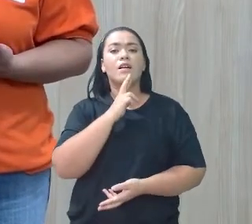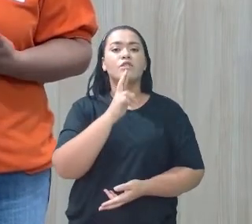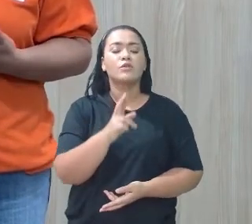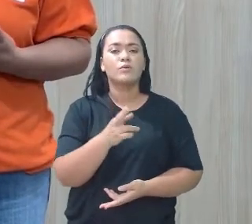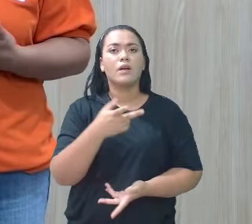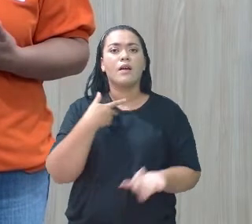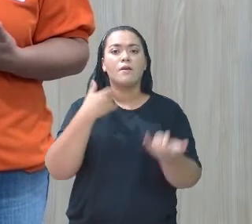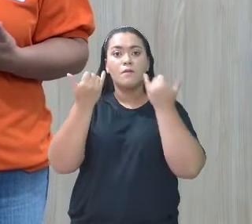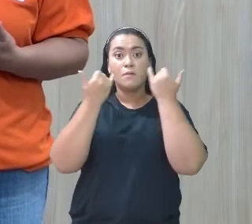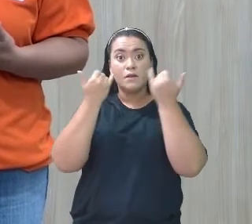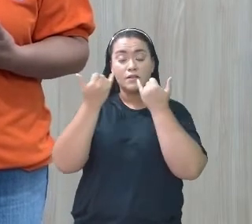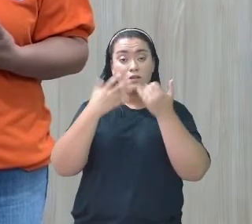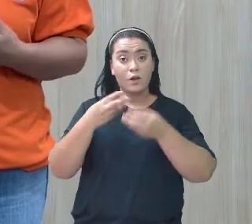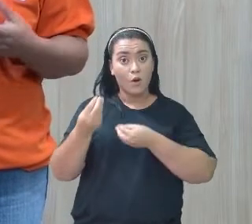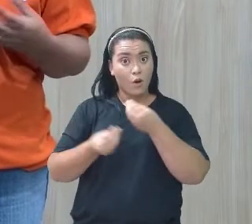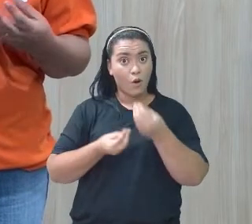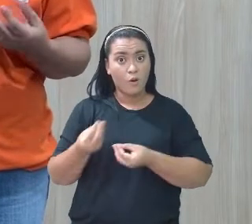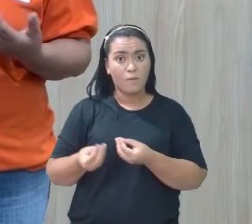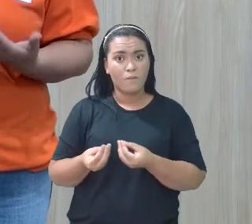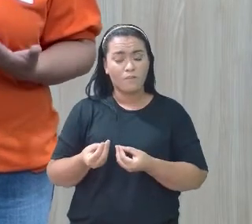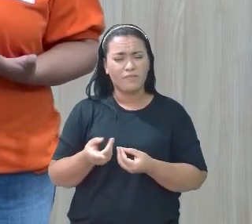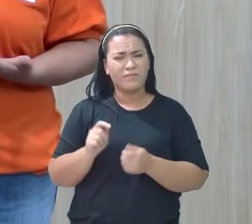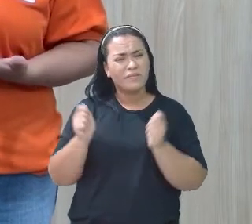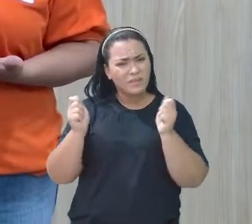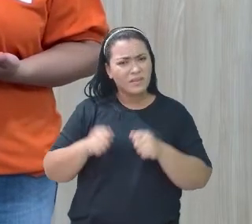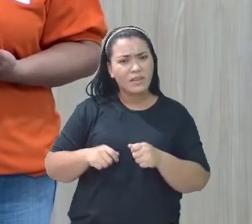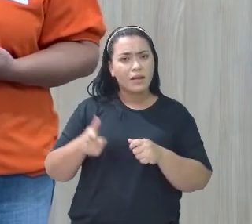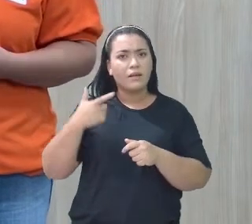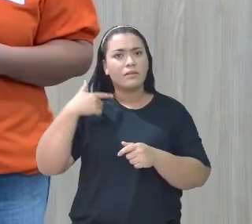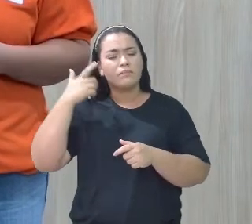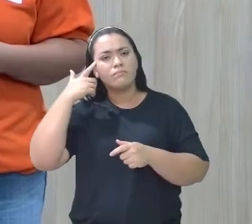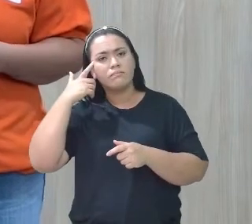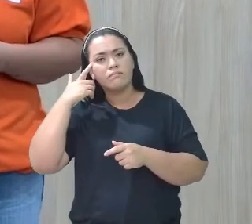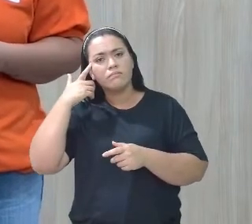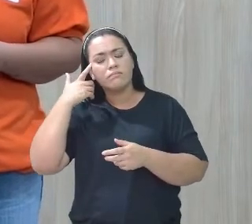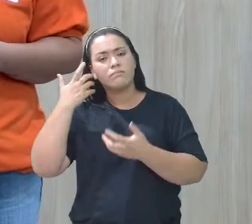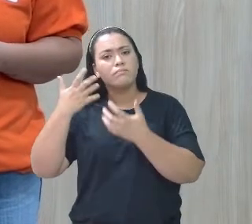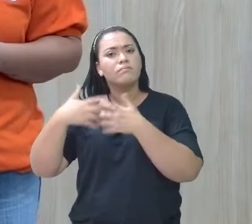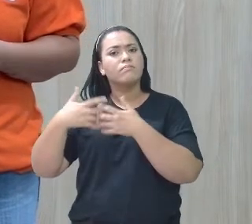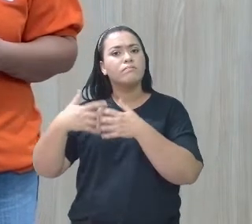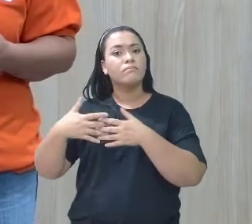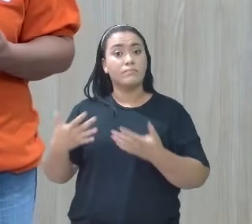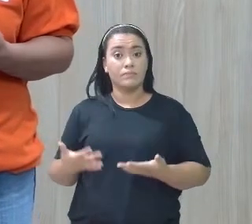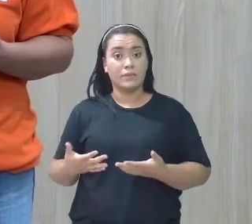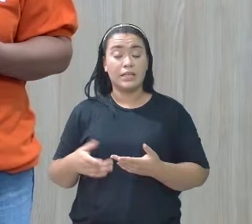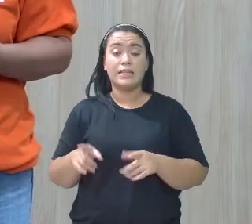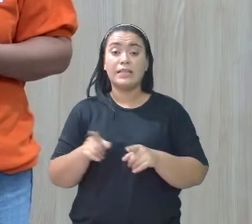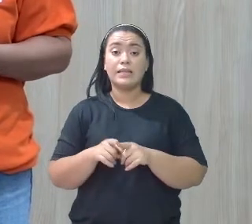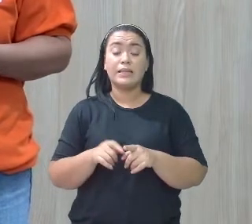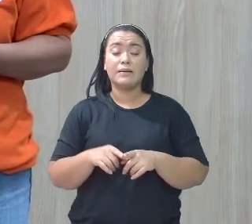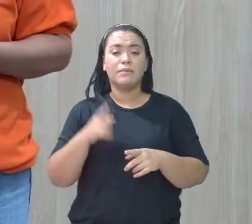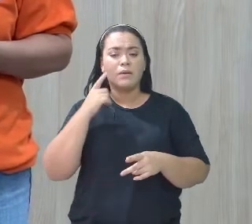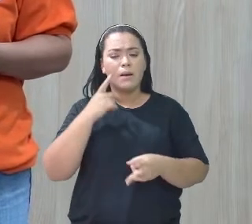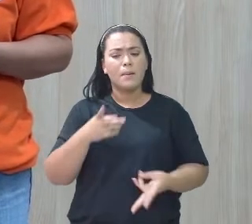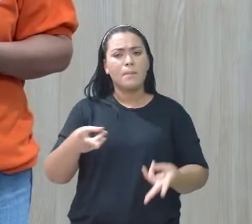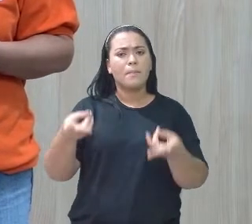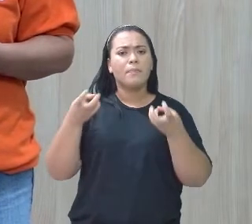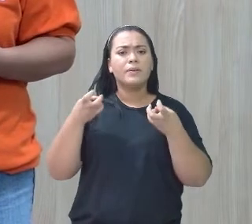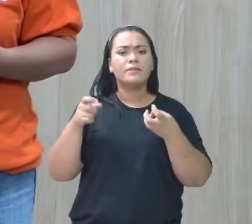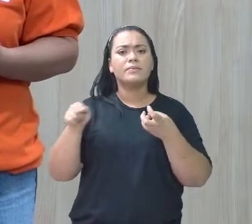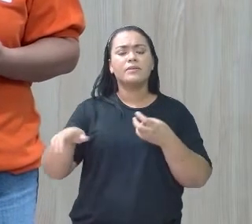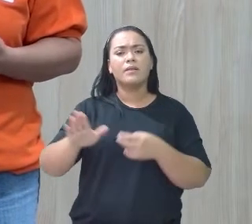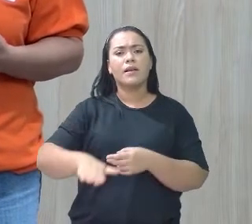devolvendo essa informação, se ele está conseguindo assimilar. A percepção